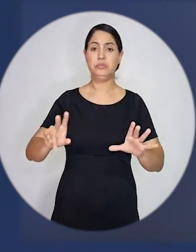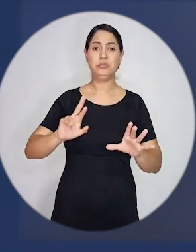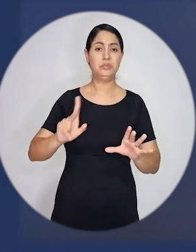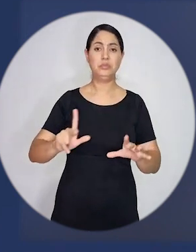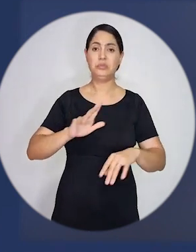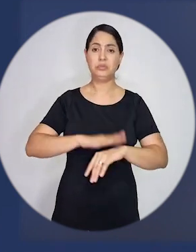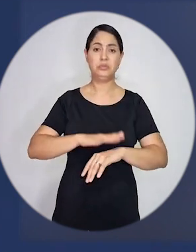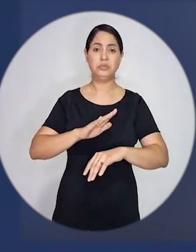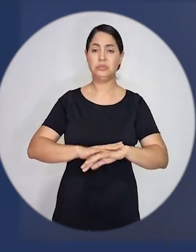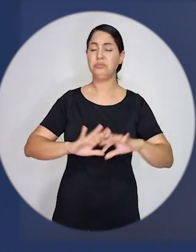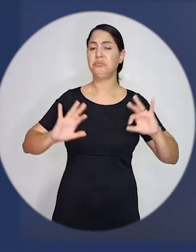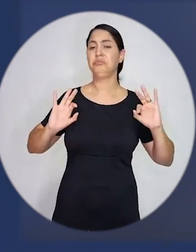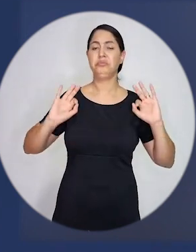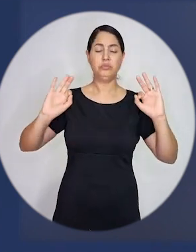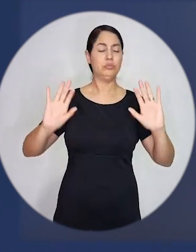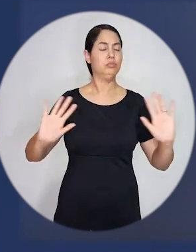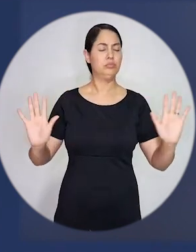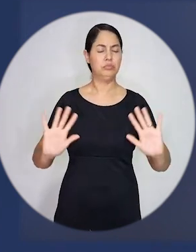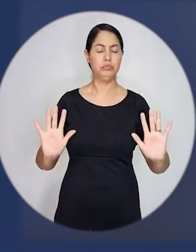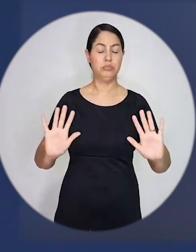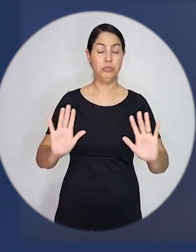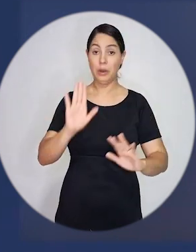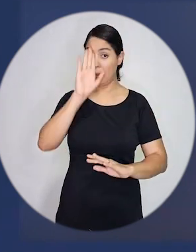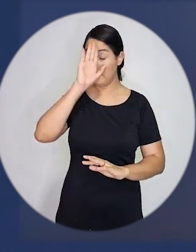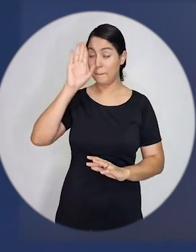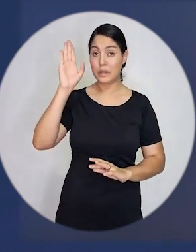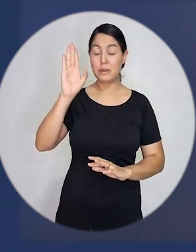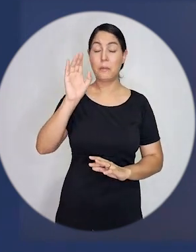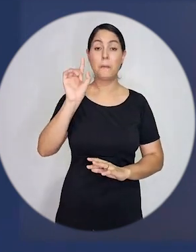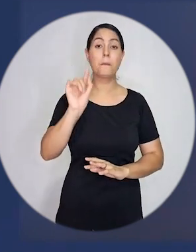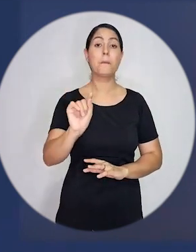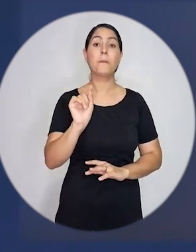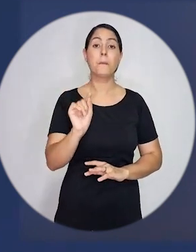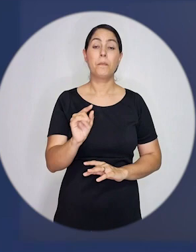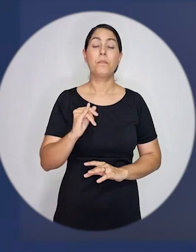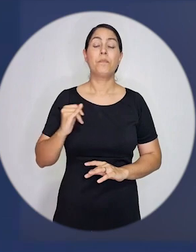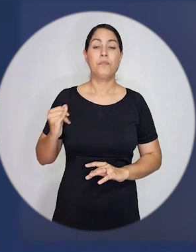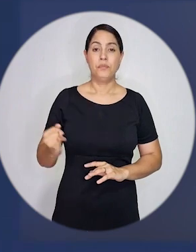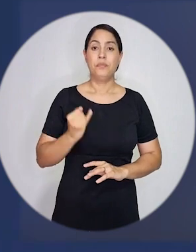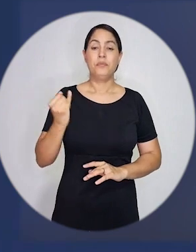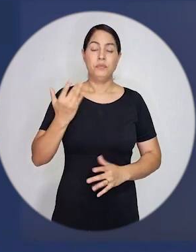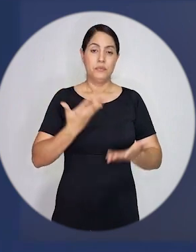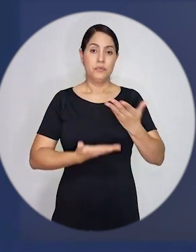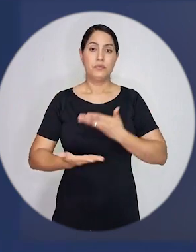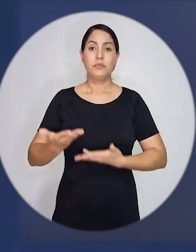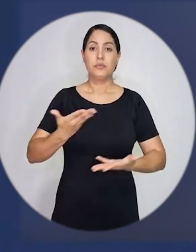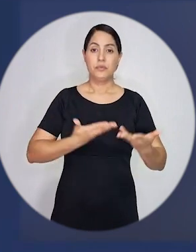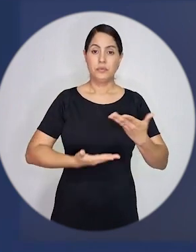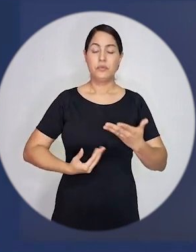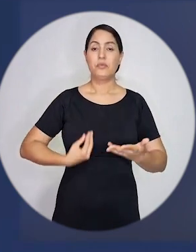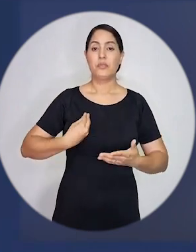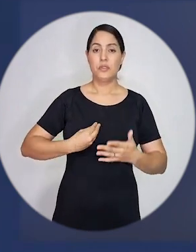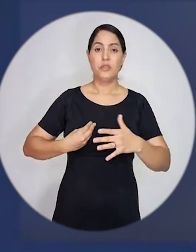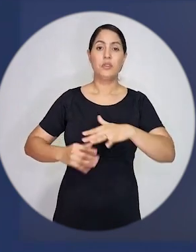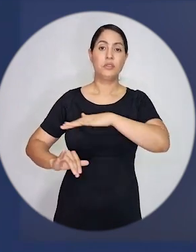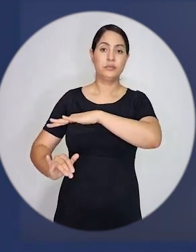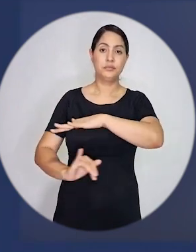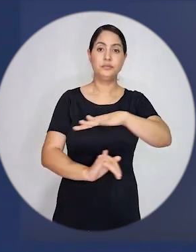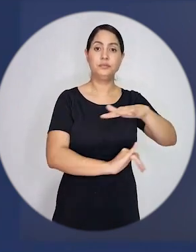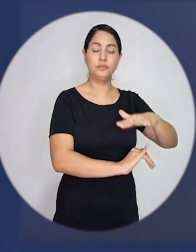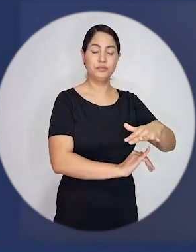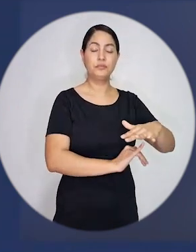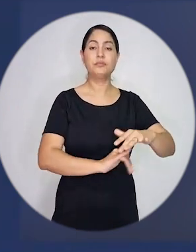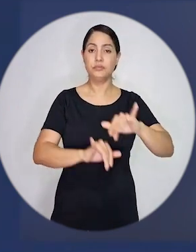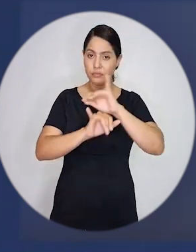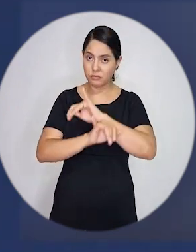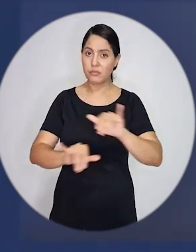liberdade não é um luxo dos tempos de bonança. É, sobretudo, o maior elemento de estabilidade